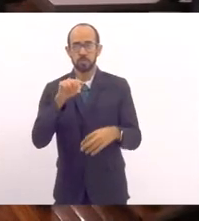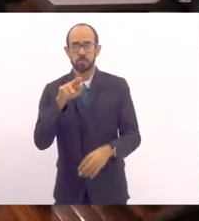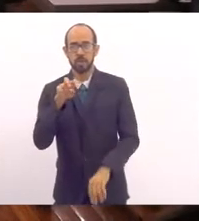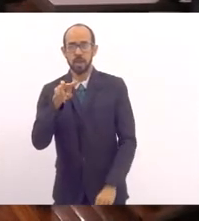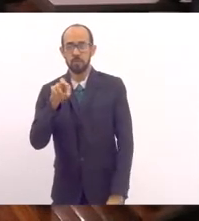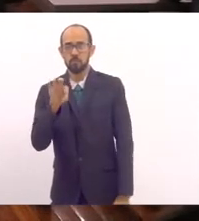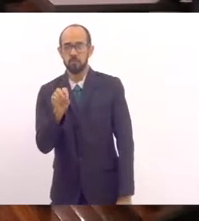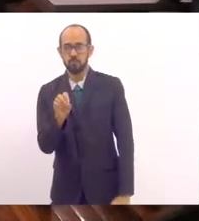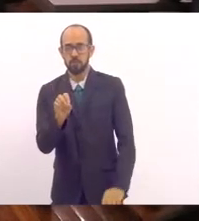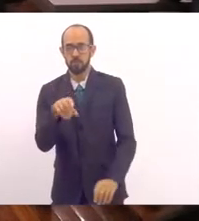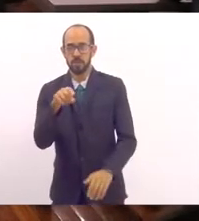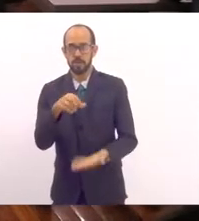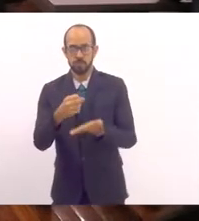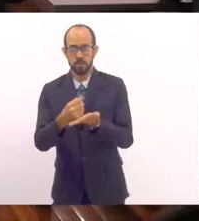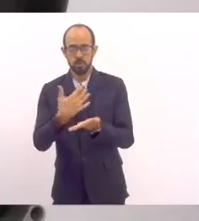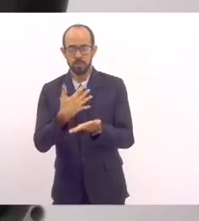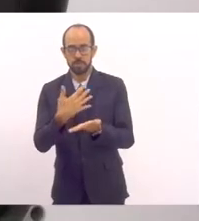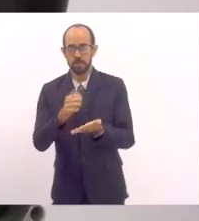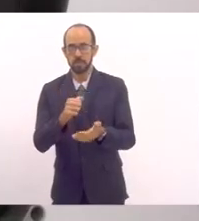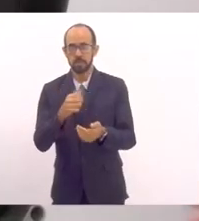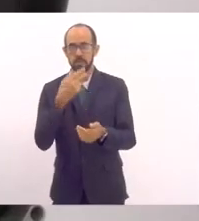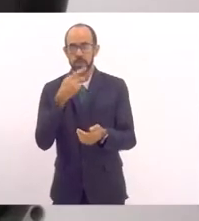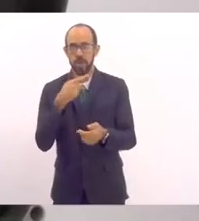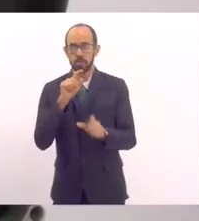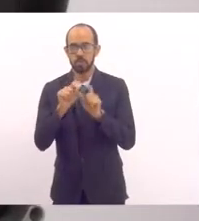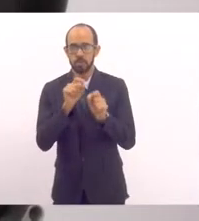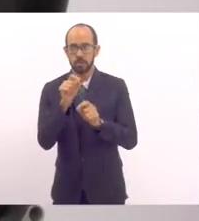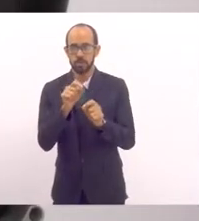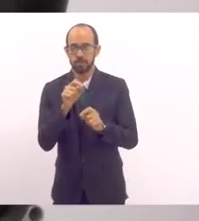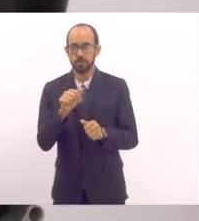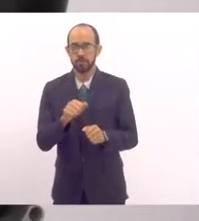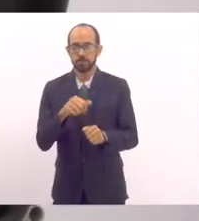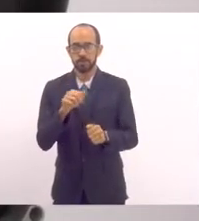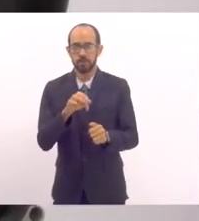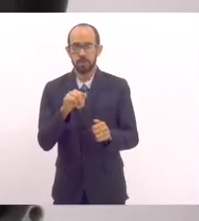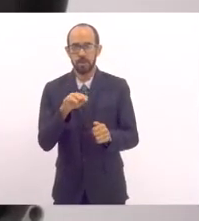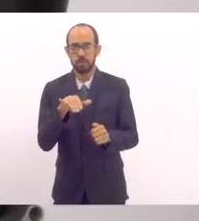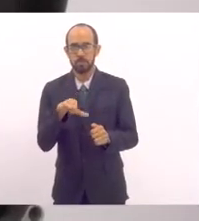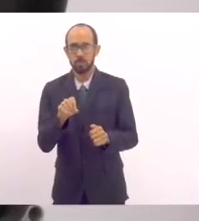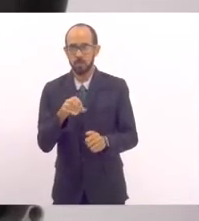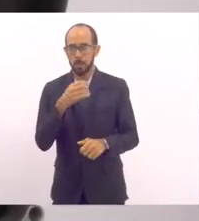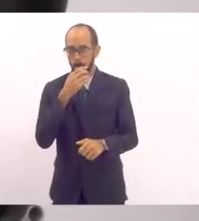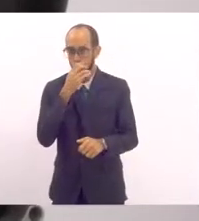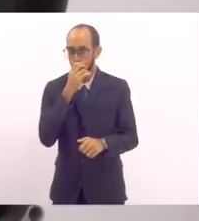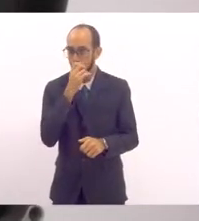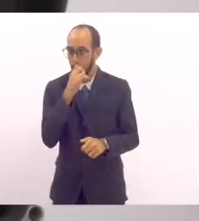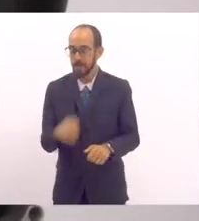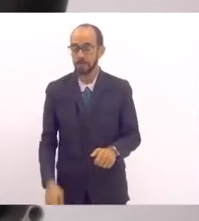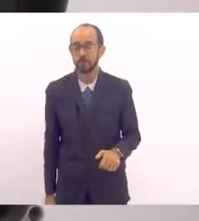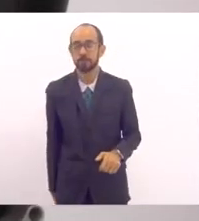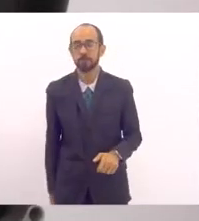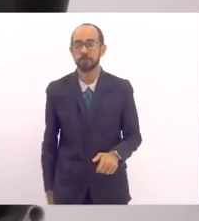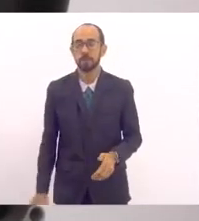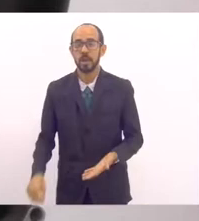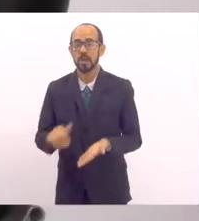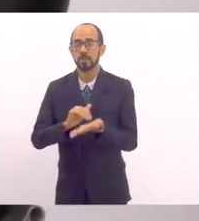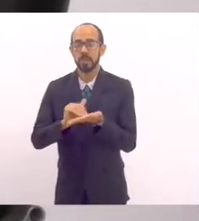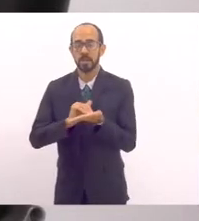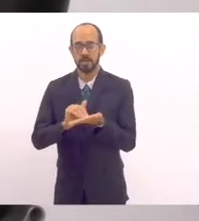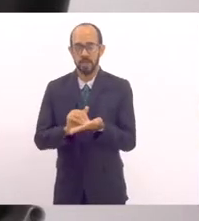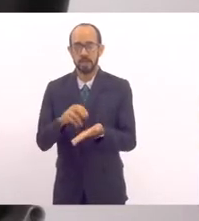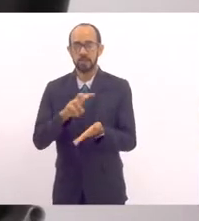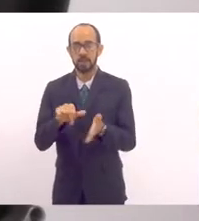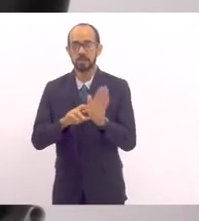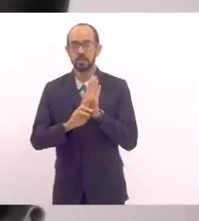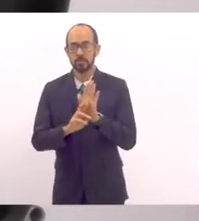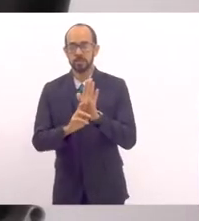e ele mandou uma mensagem dizendo ao Fábio que a CETU estará representada